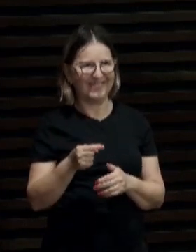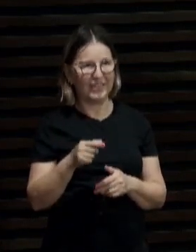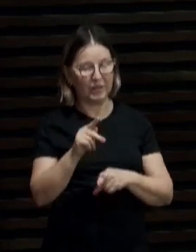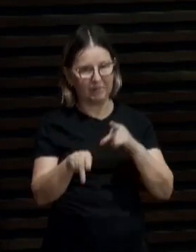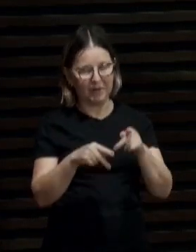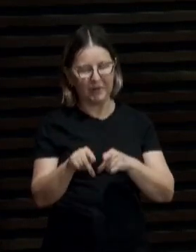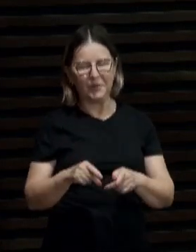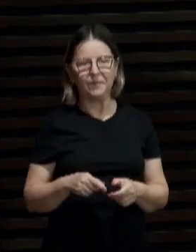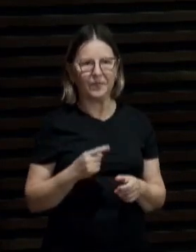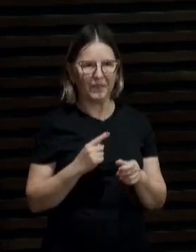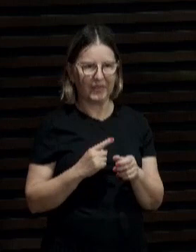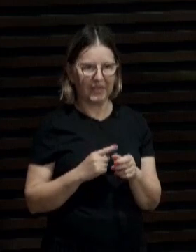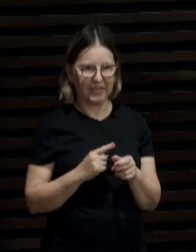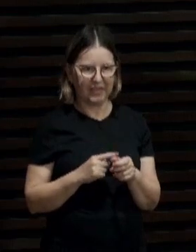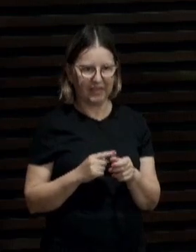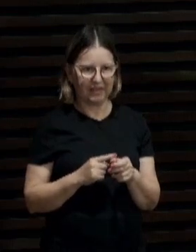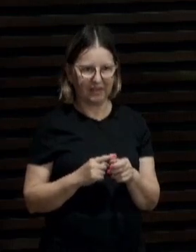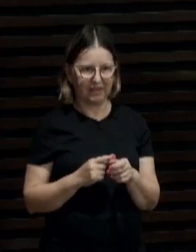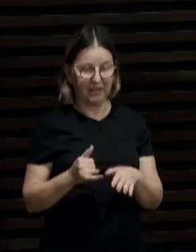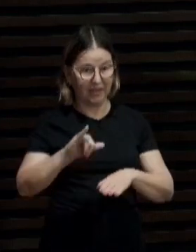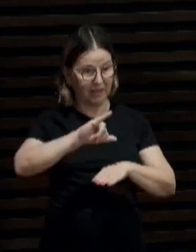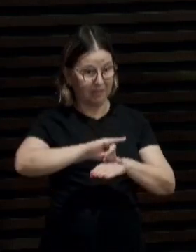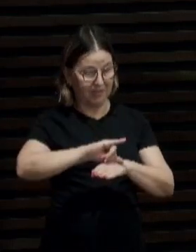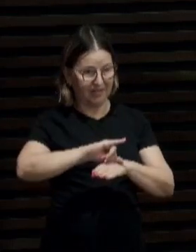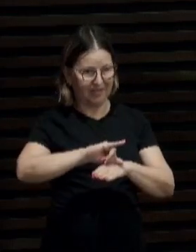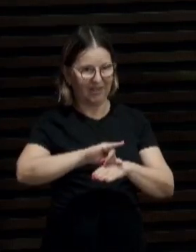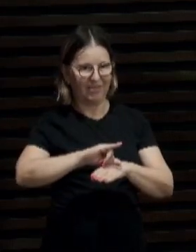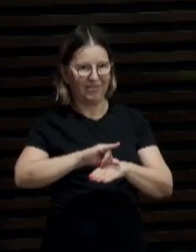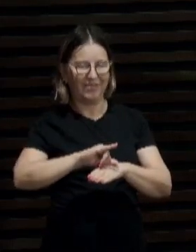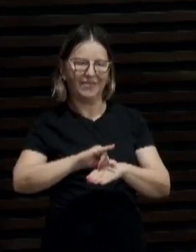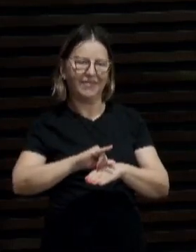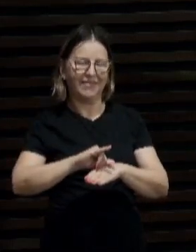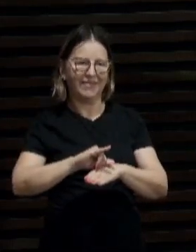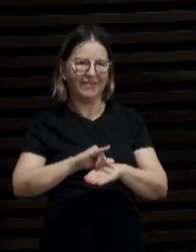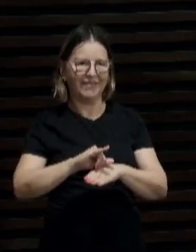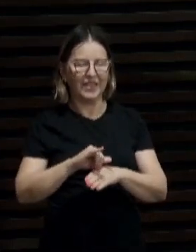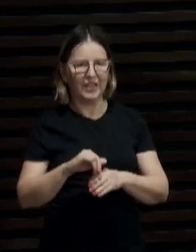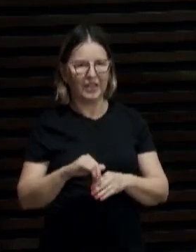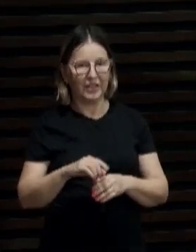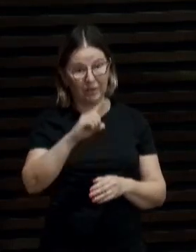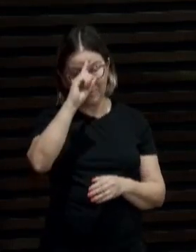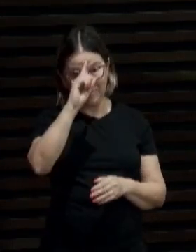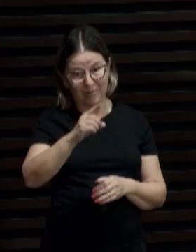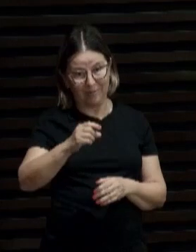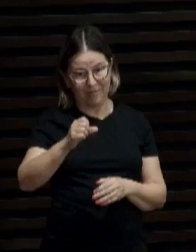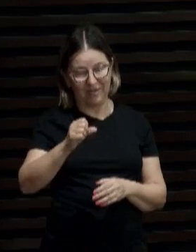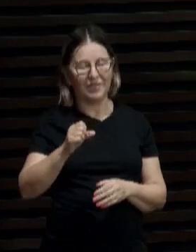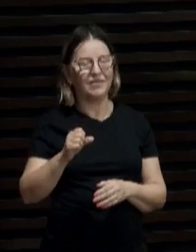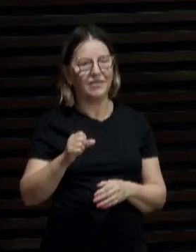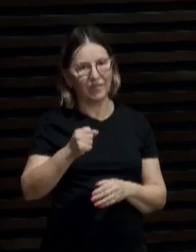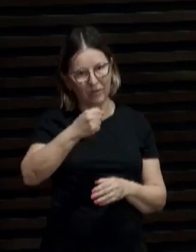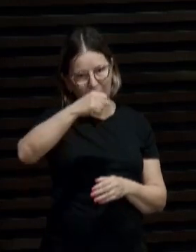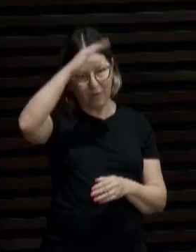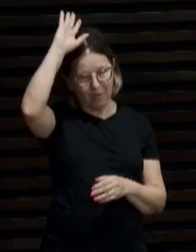Era uma cidade que era a capital da província romana da Ásia Menor, é onde hoje é a atual Turquia, é a